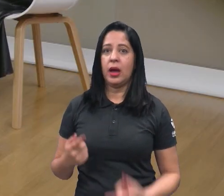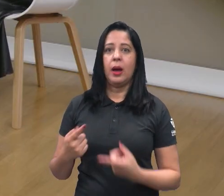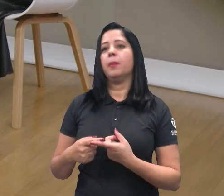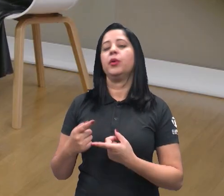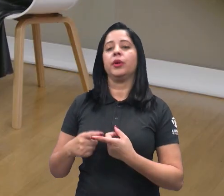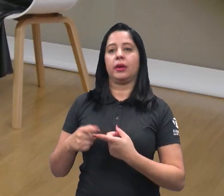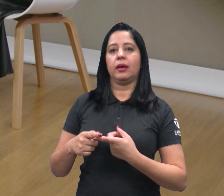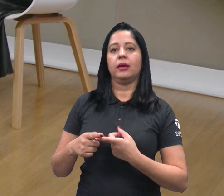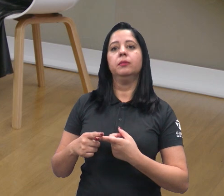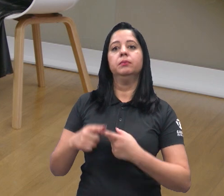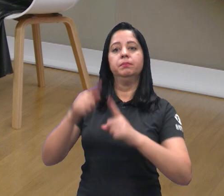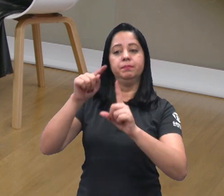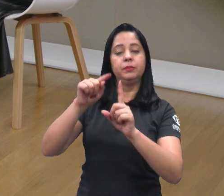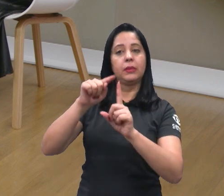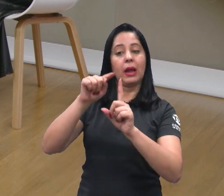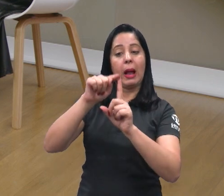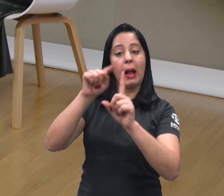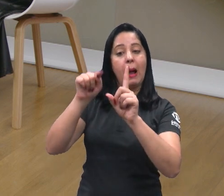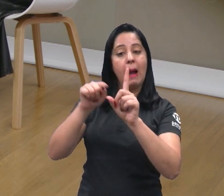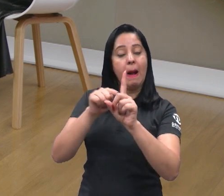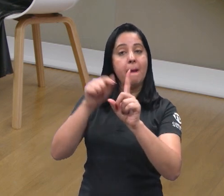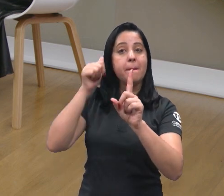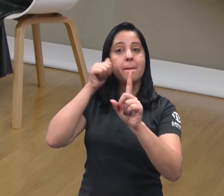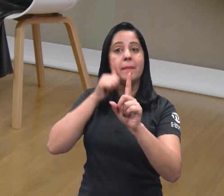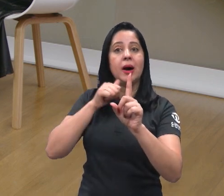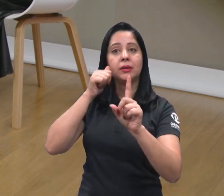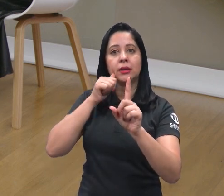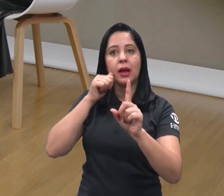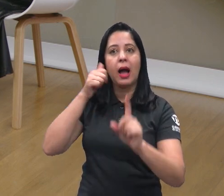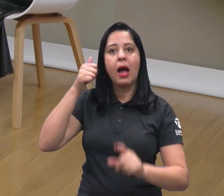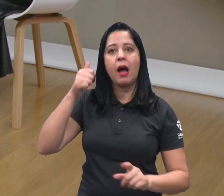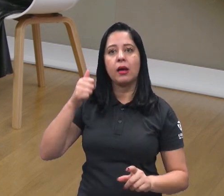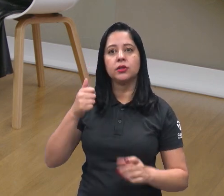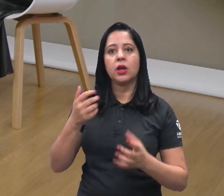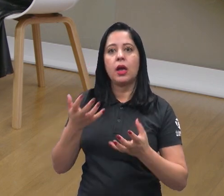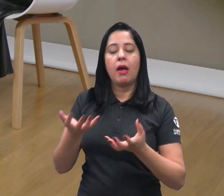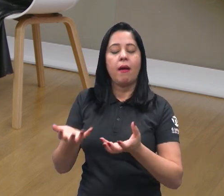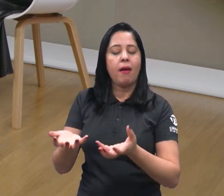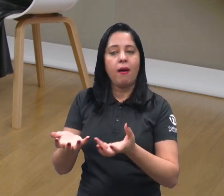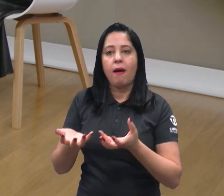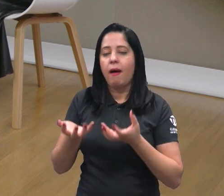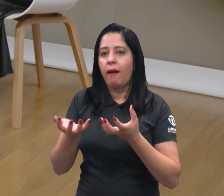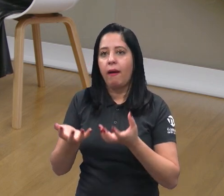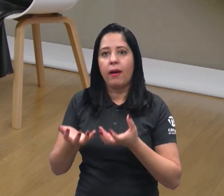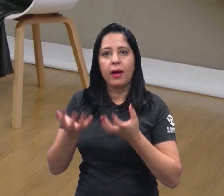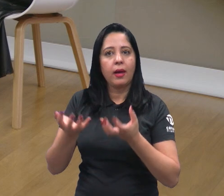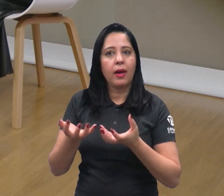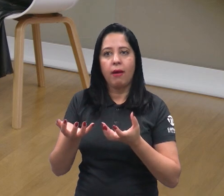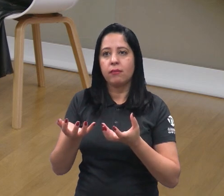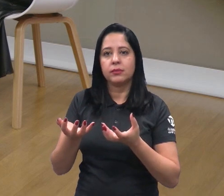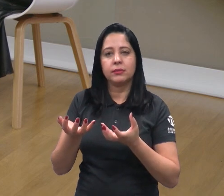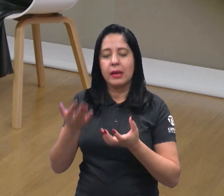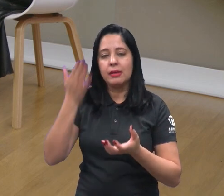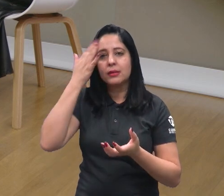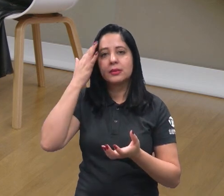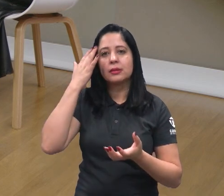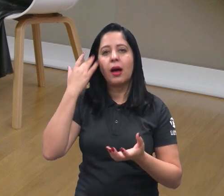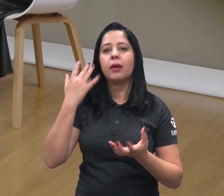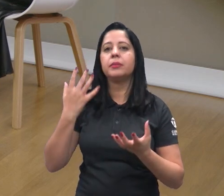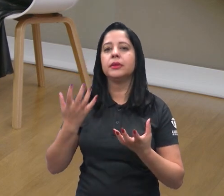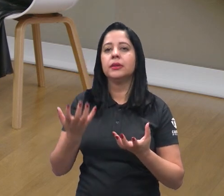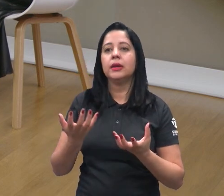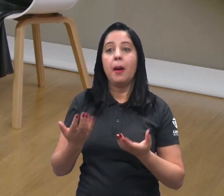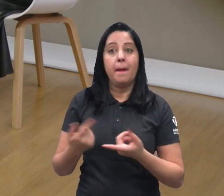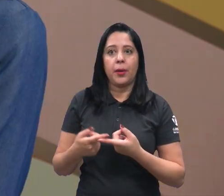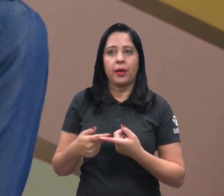maternidade, senão a mulher, ela fica buscando ser a mulher antes da maternidade. E aquela mulher não existe mais. Né? É uma nova mulher